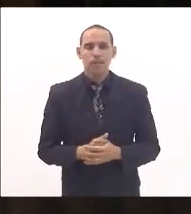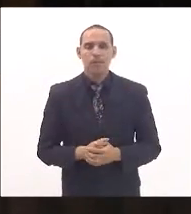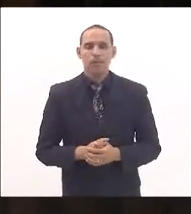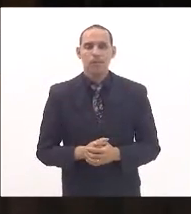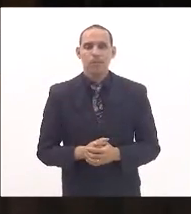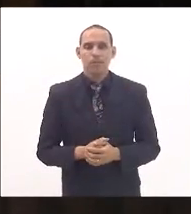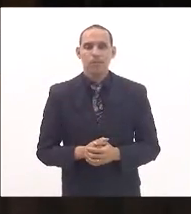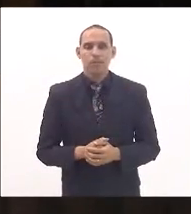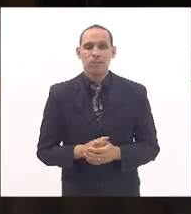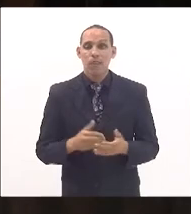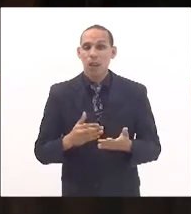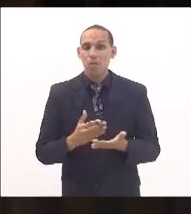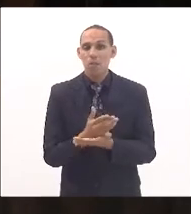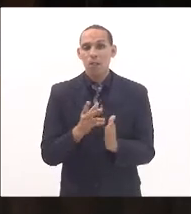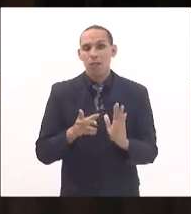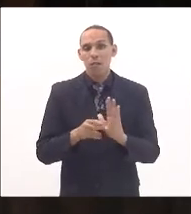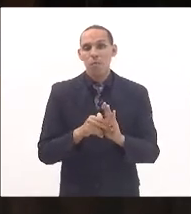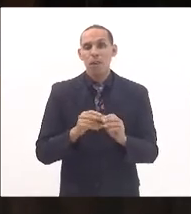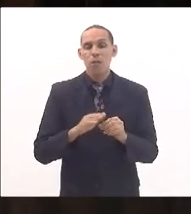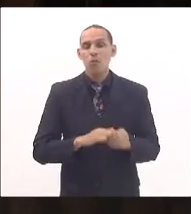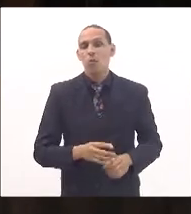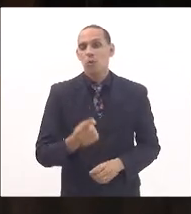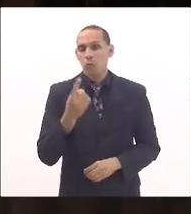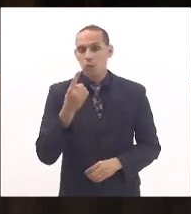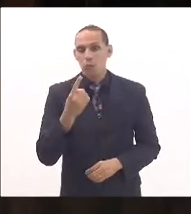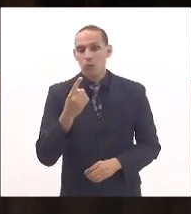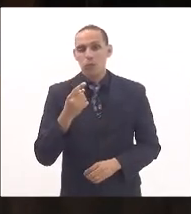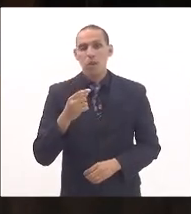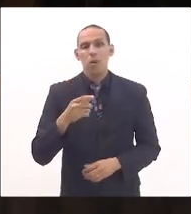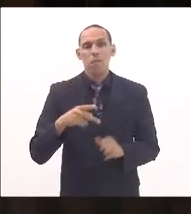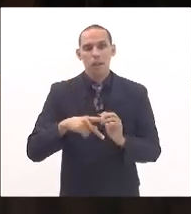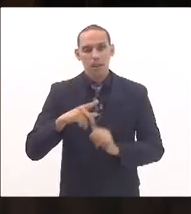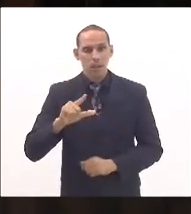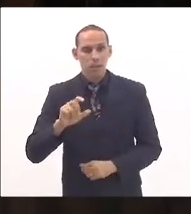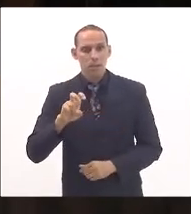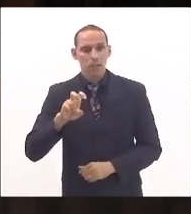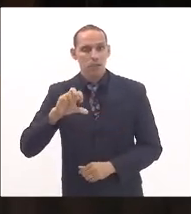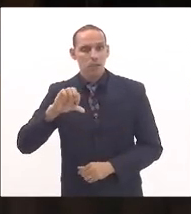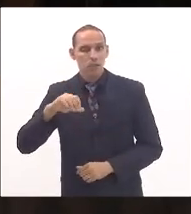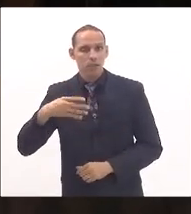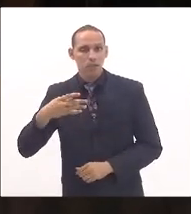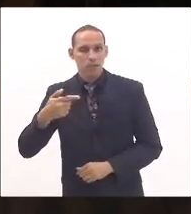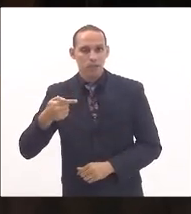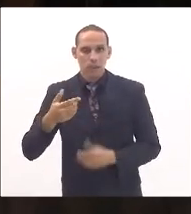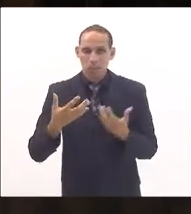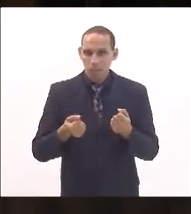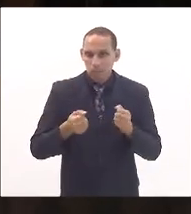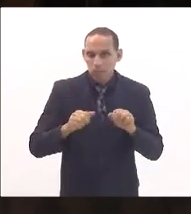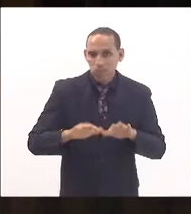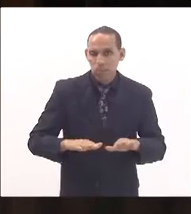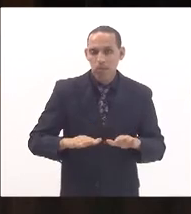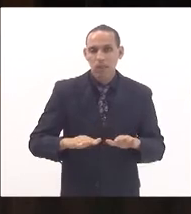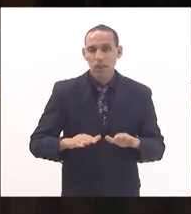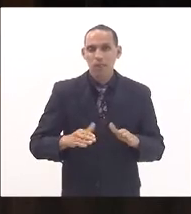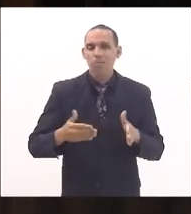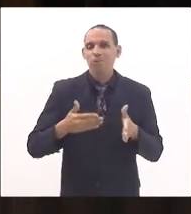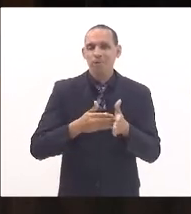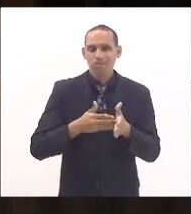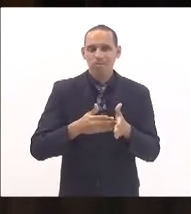pela aprovação da emenda supressiva 1 do projeto de lei 594722. Os que aprovam nesse como estão,